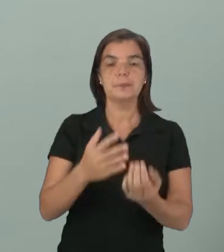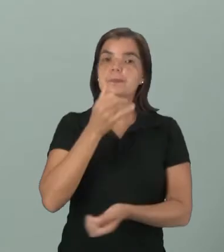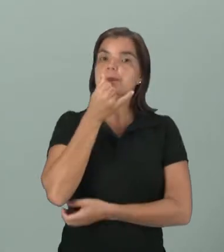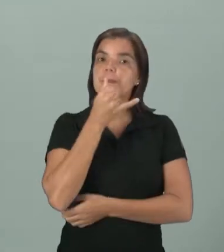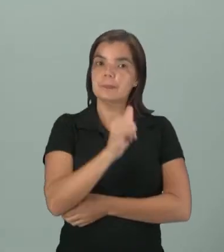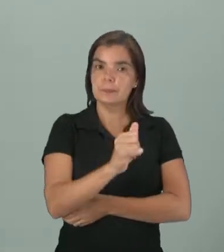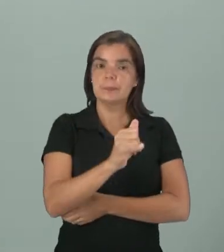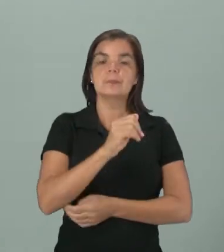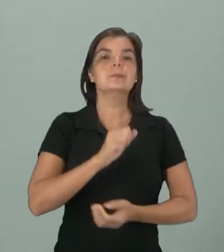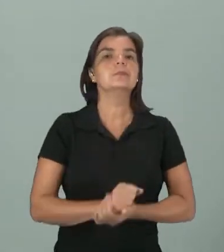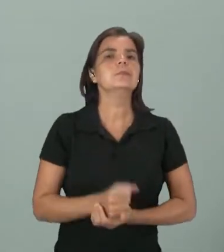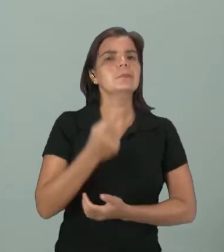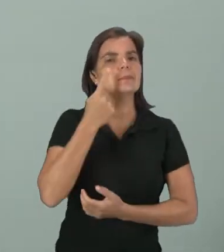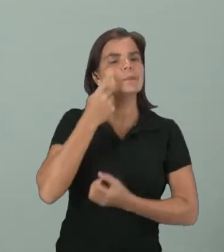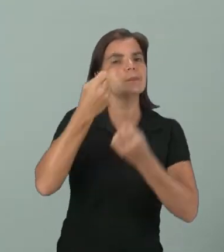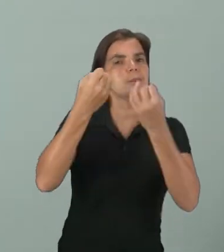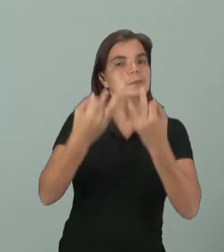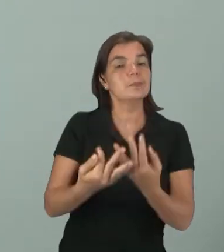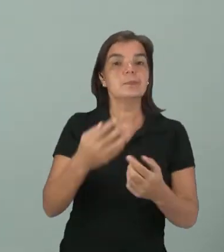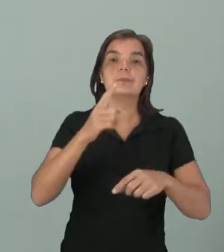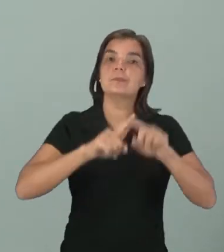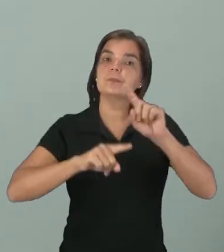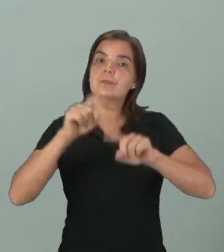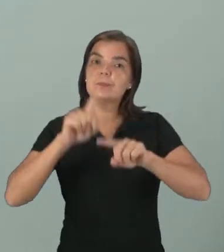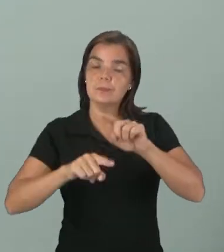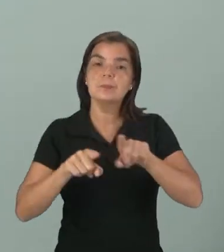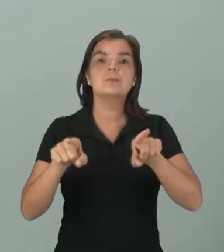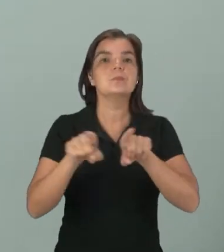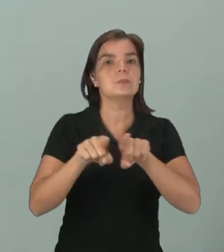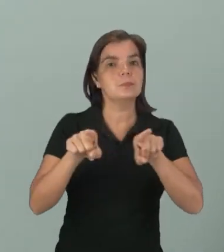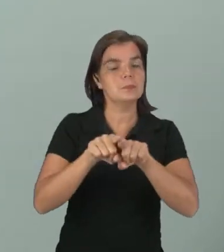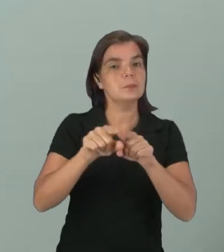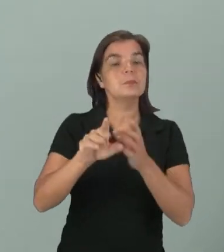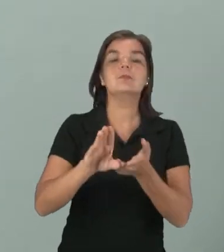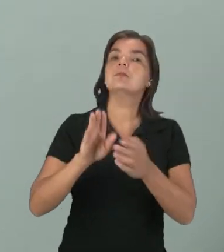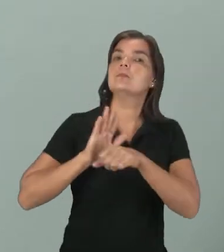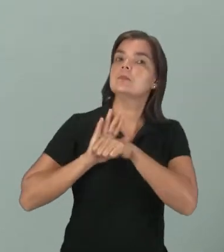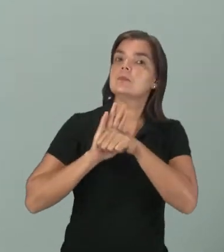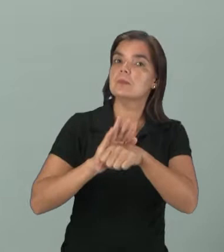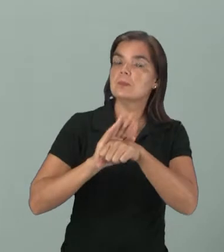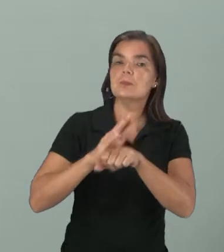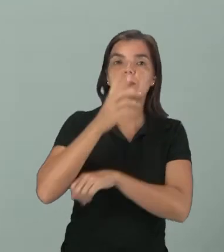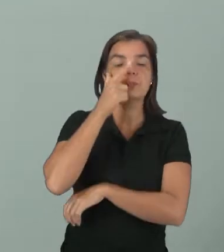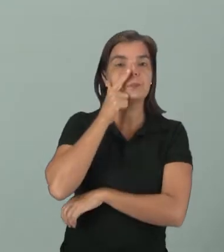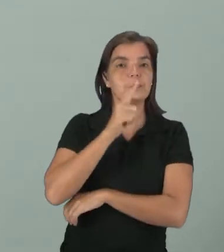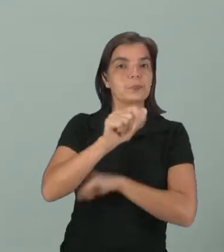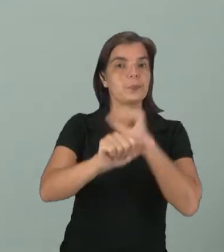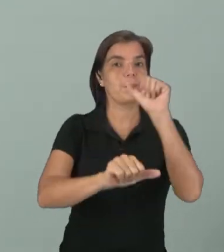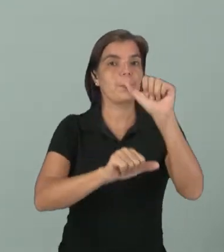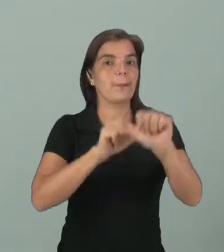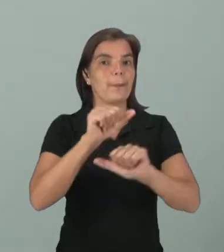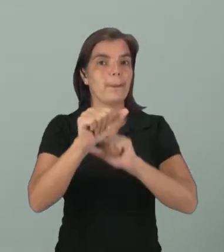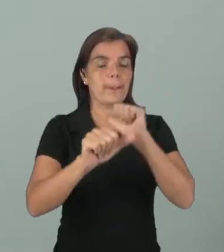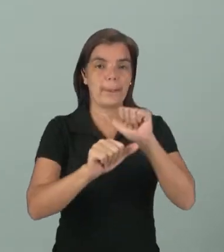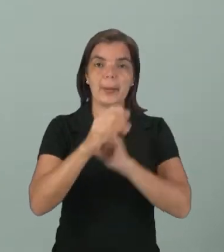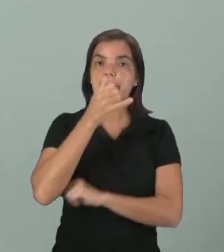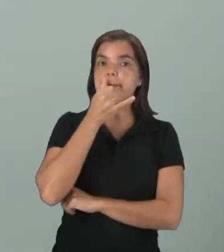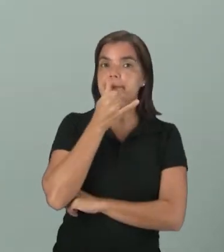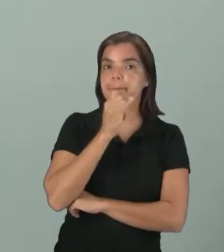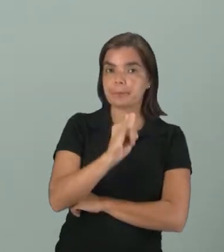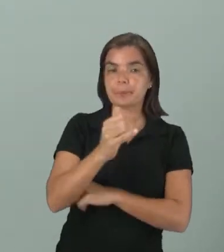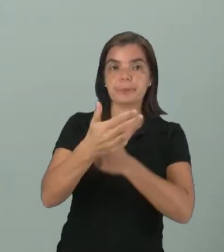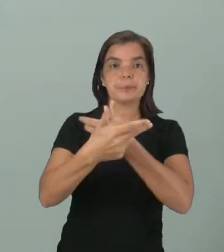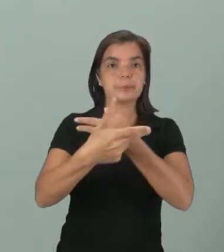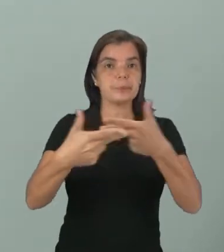de energia, nós estamos falando de instrumento e de recursos que vão conseguir transformar em